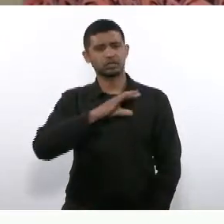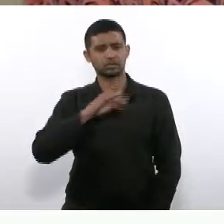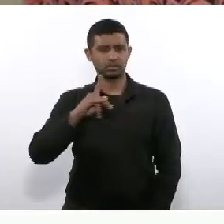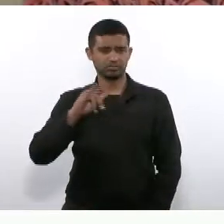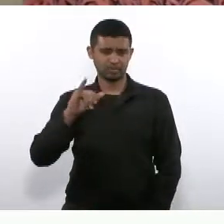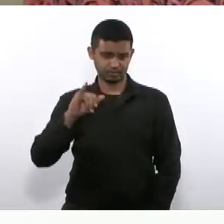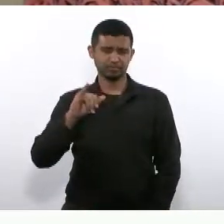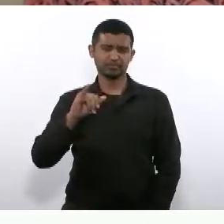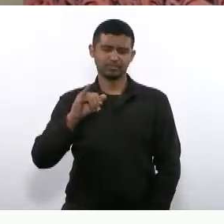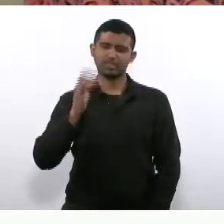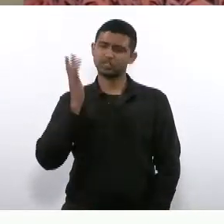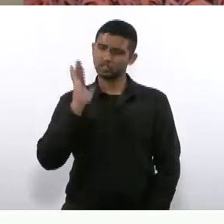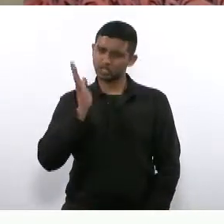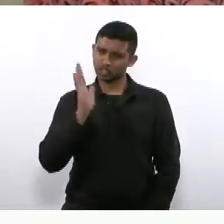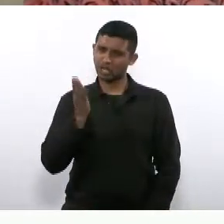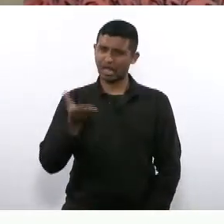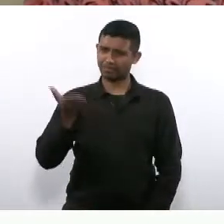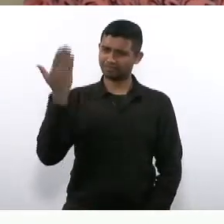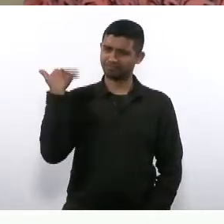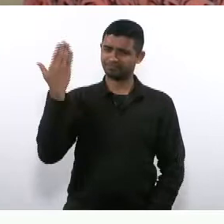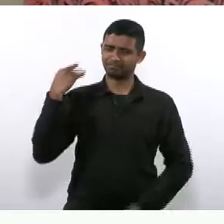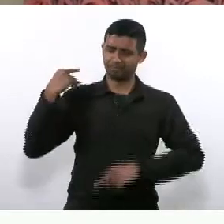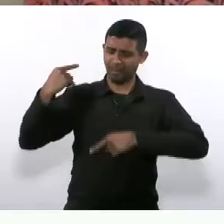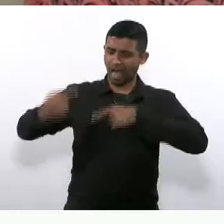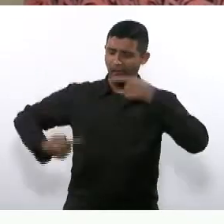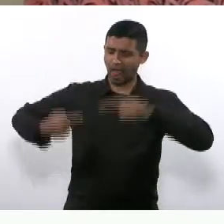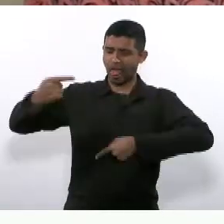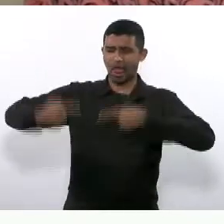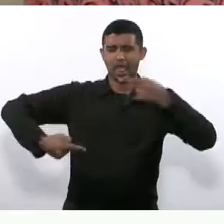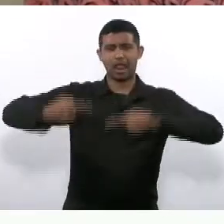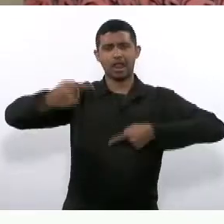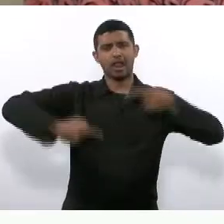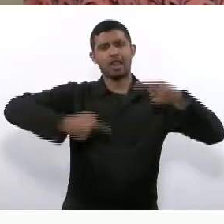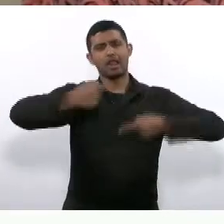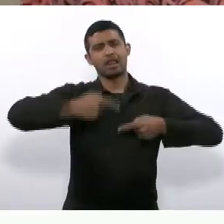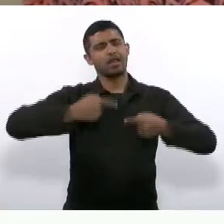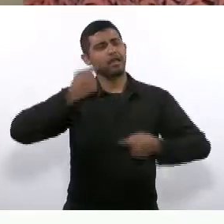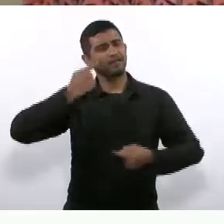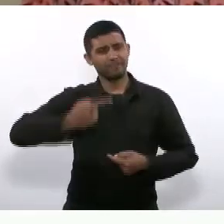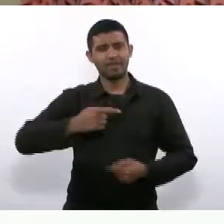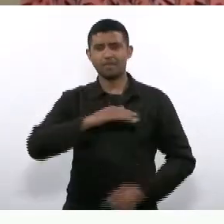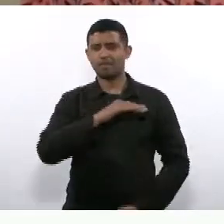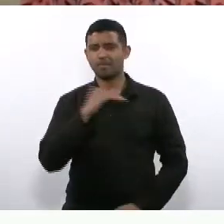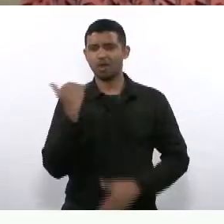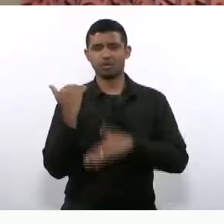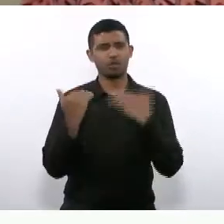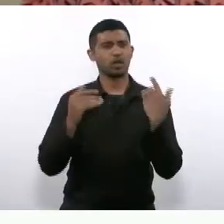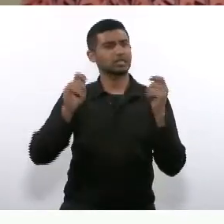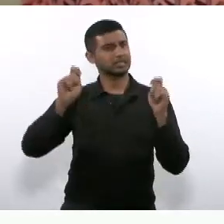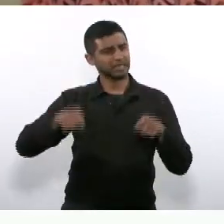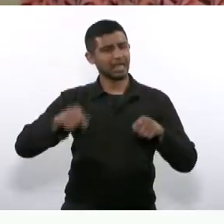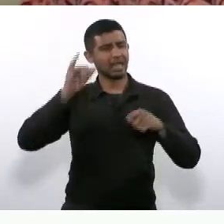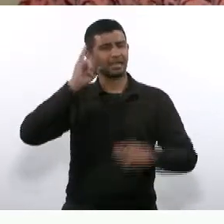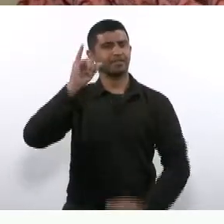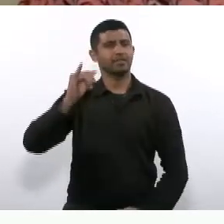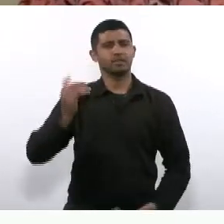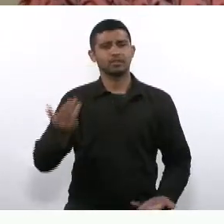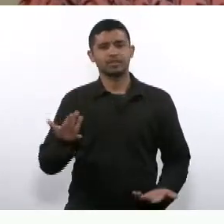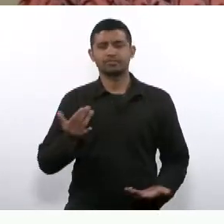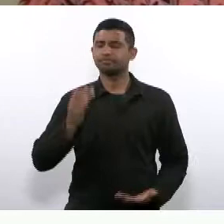gente já discutia há algum tempo, de que são mortes evitáveis. Eu acho que esse